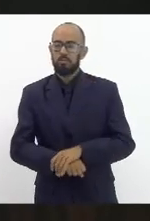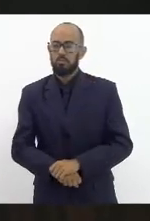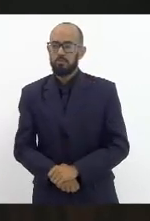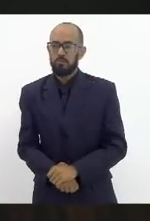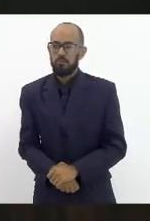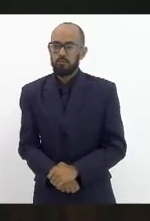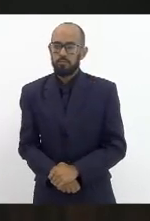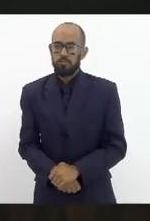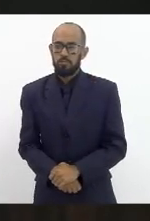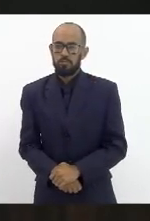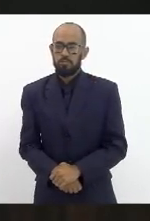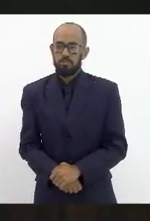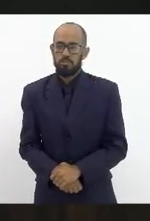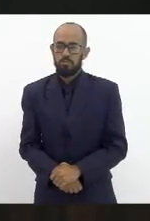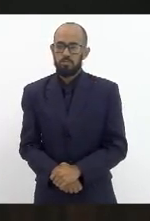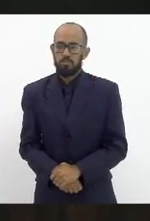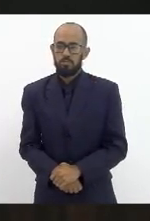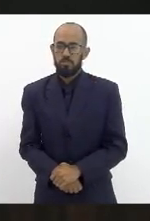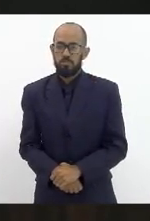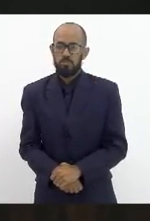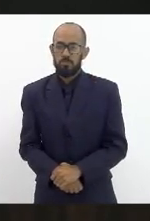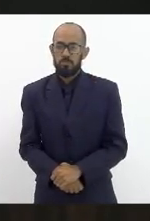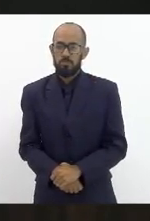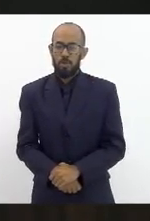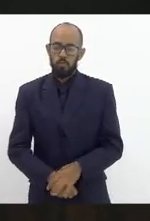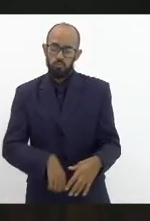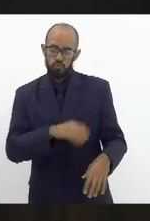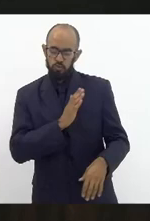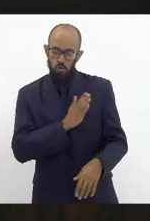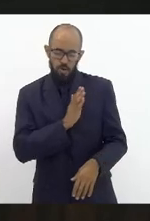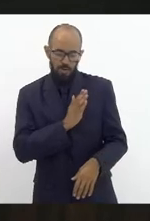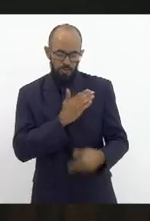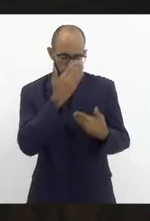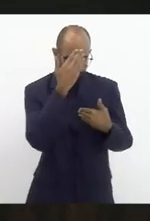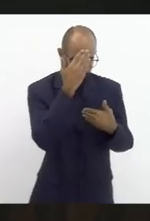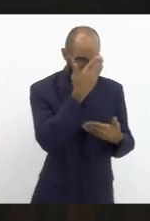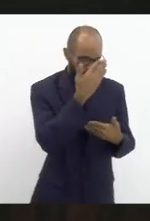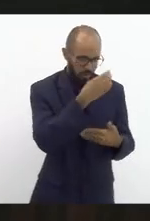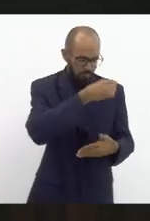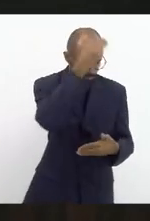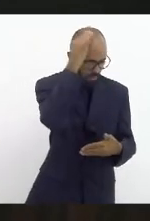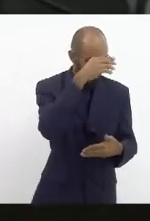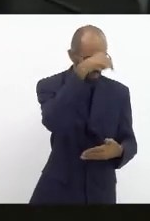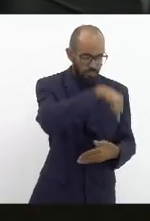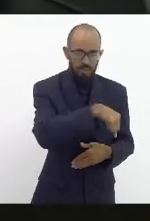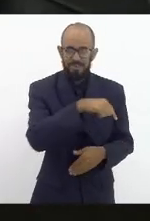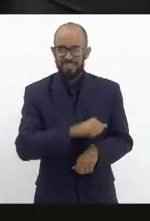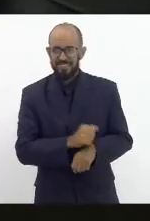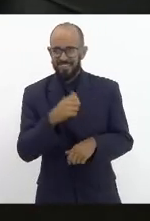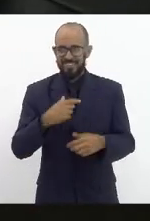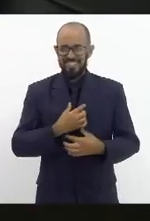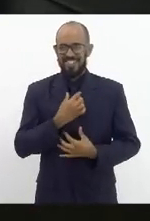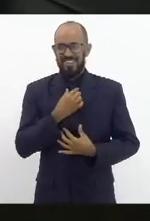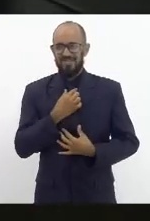Tem demonstrado isso. Então, do fundo do coração, Márcio, muito obrigado por você ter vindo, meu irmão. Ainda com essa gravata